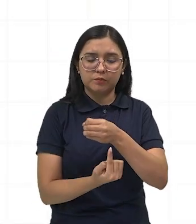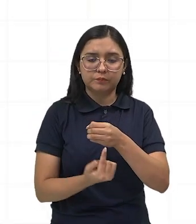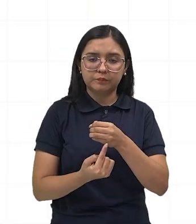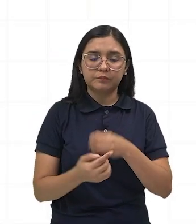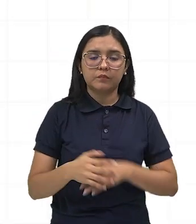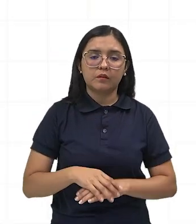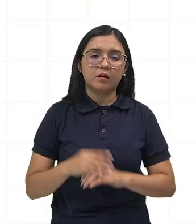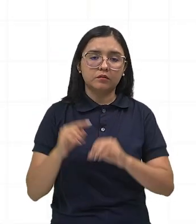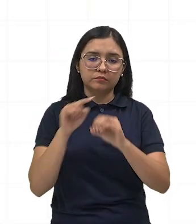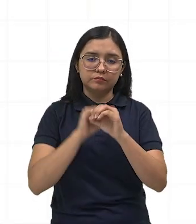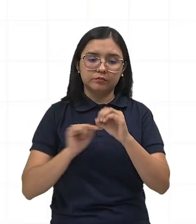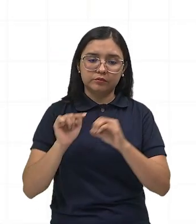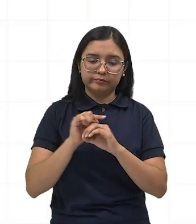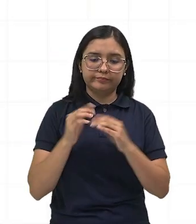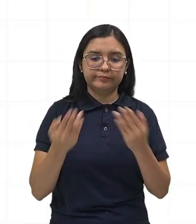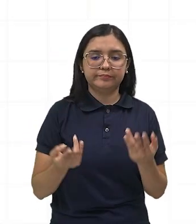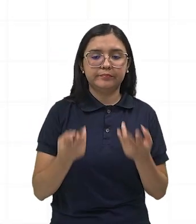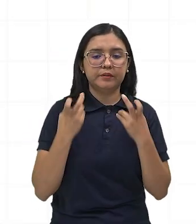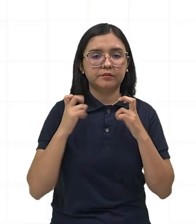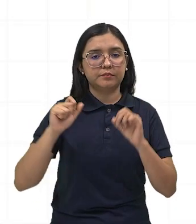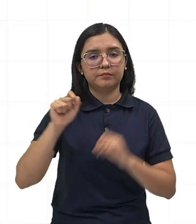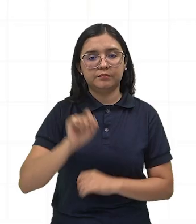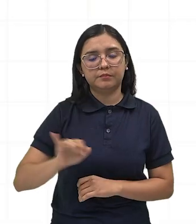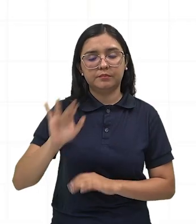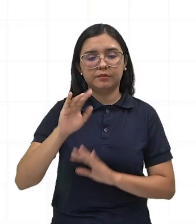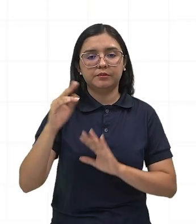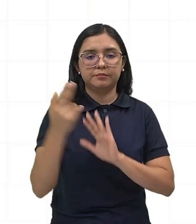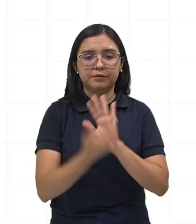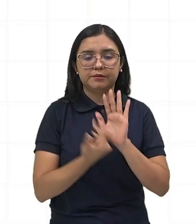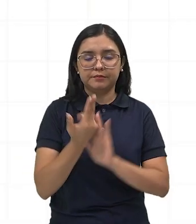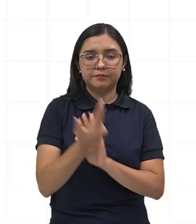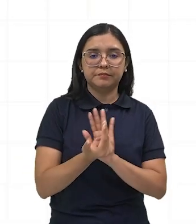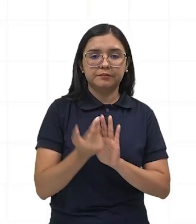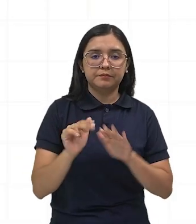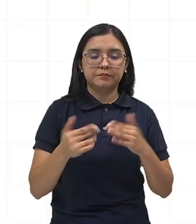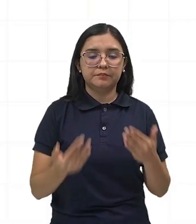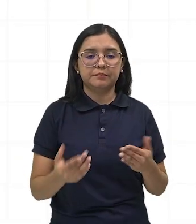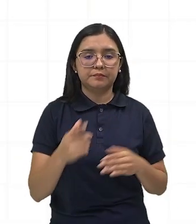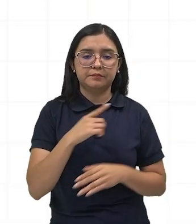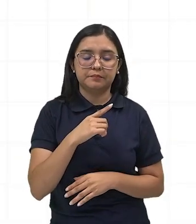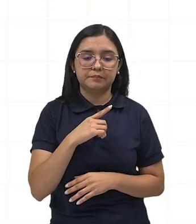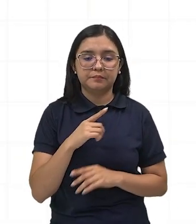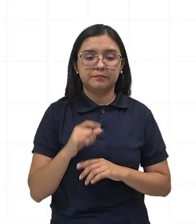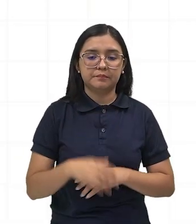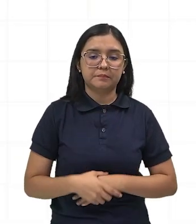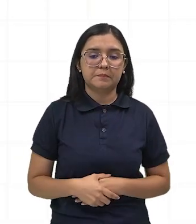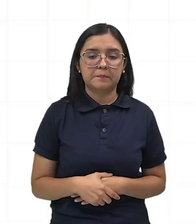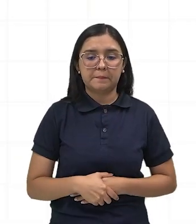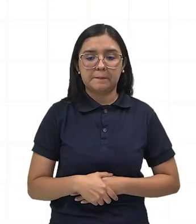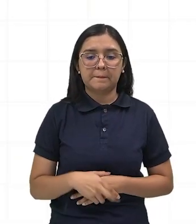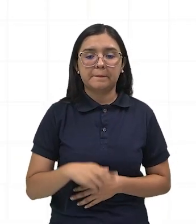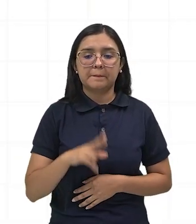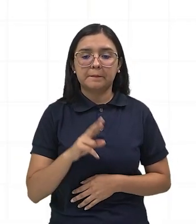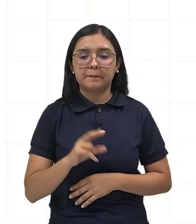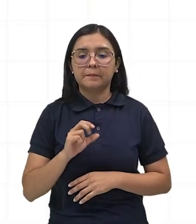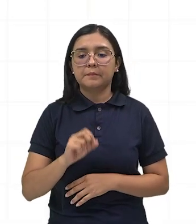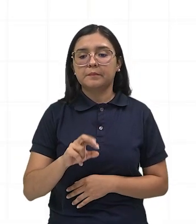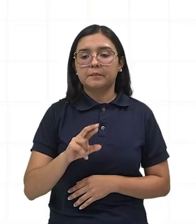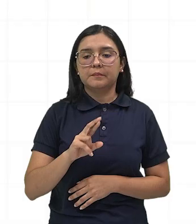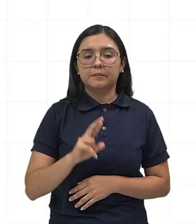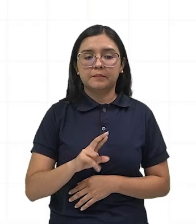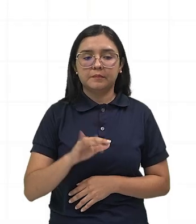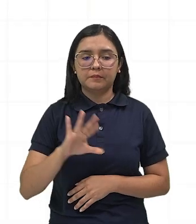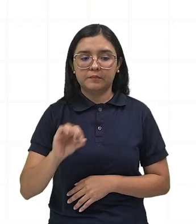vocês, que está aqui pintadinho, ó. E a área do círculo de raio R é calculado pela fórmula,